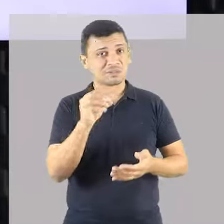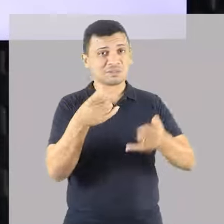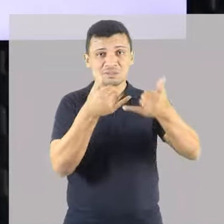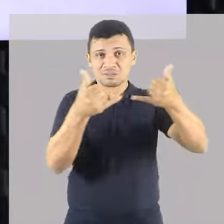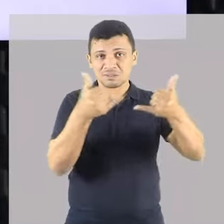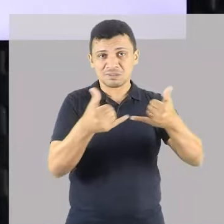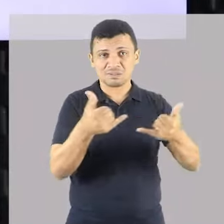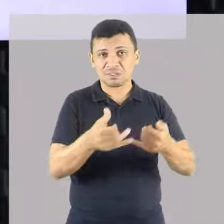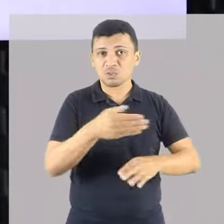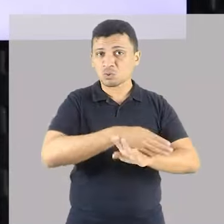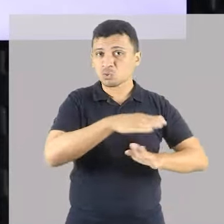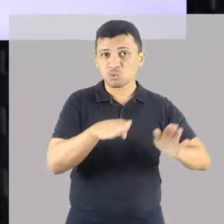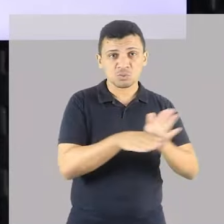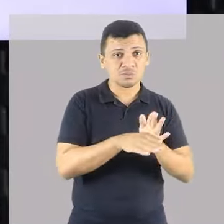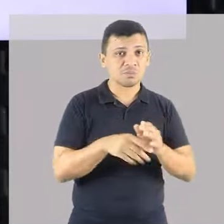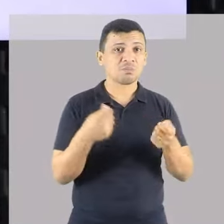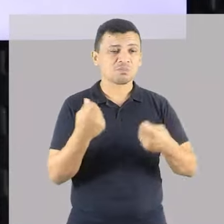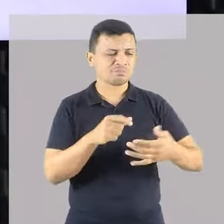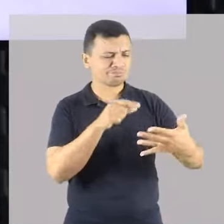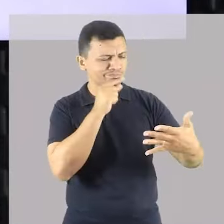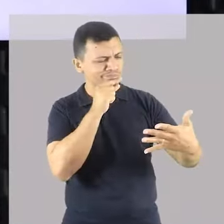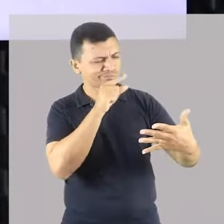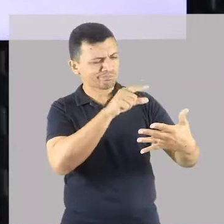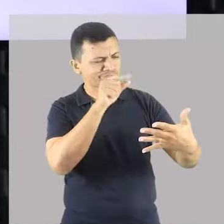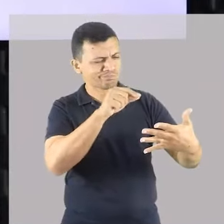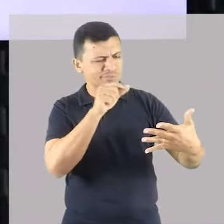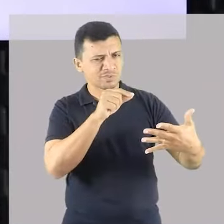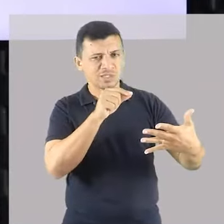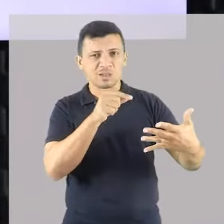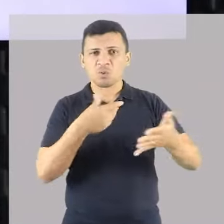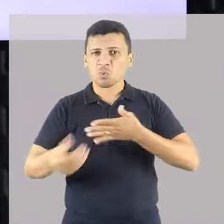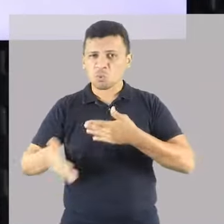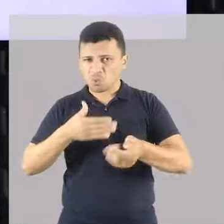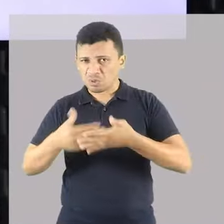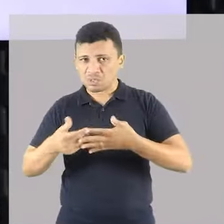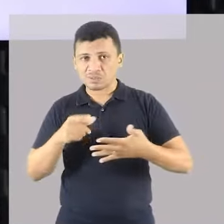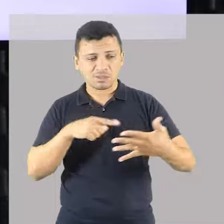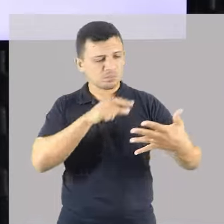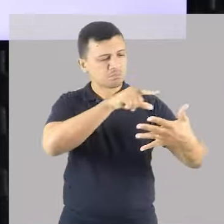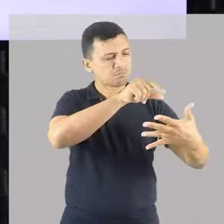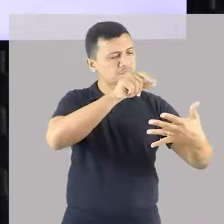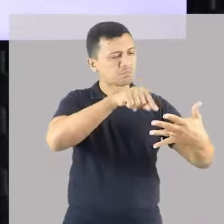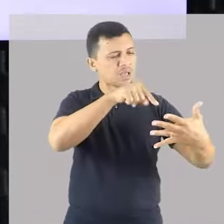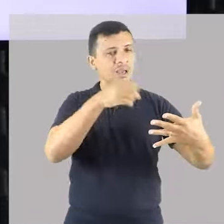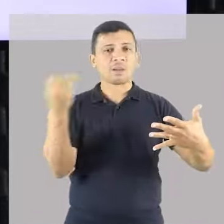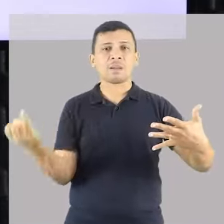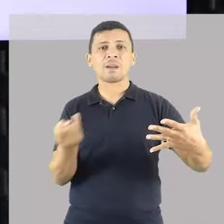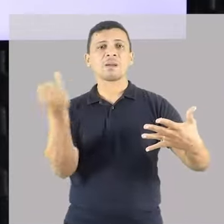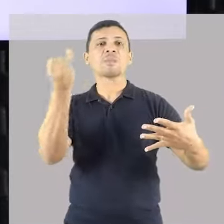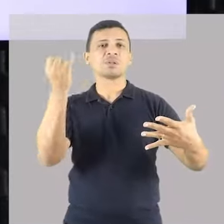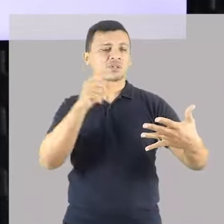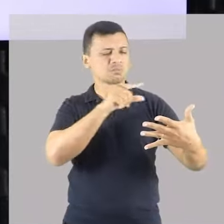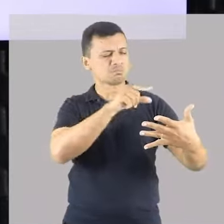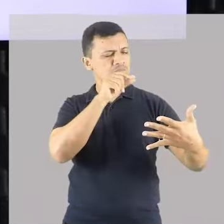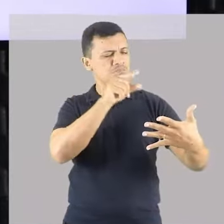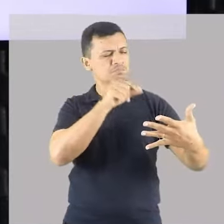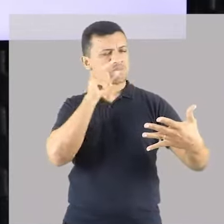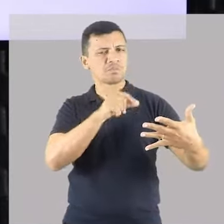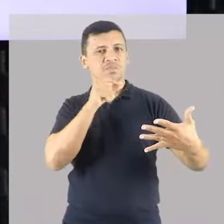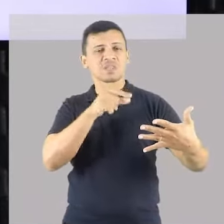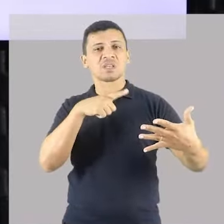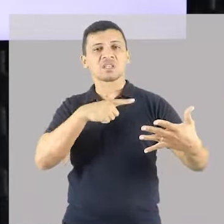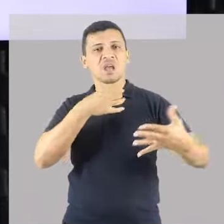trabalhar tudo então eu vou ter que escolher como eu escolho mamãe mandou não eu escolho pela relevância pela consistência daqueles